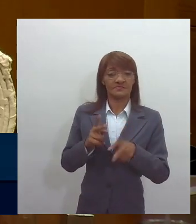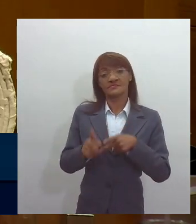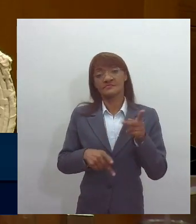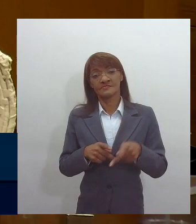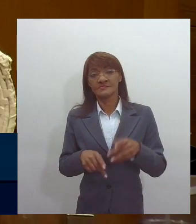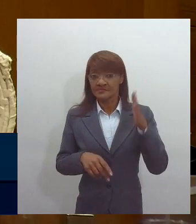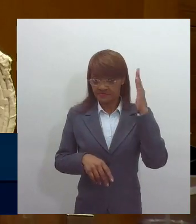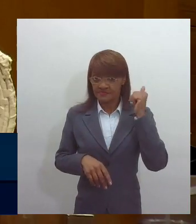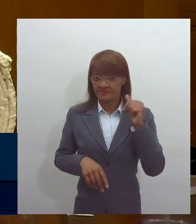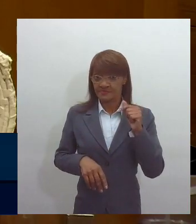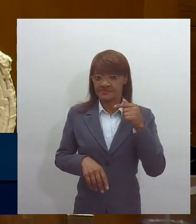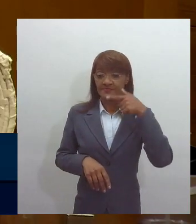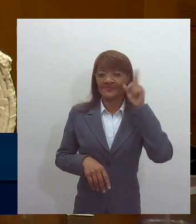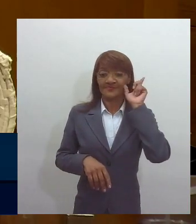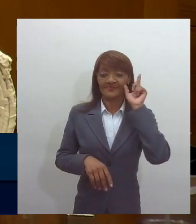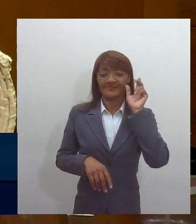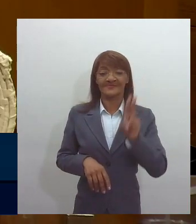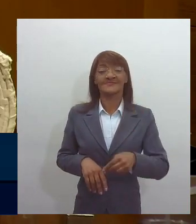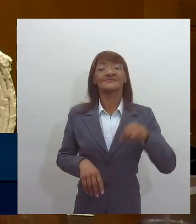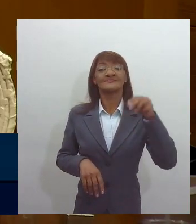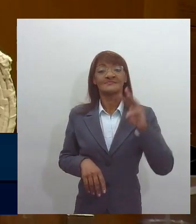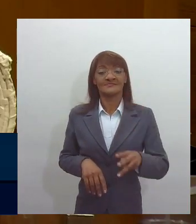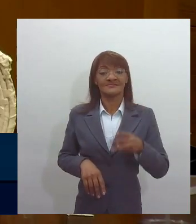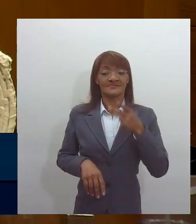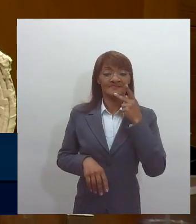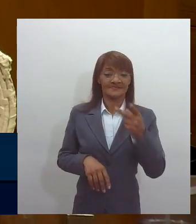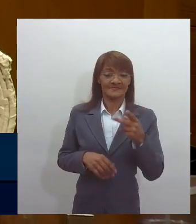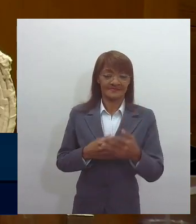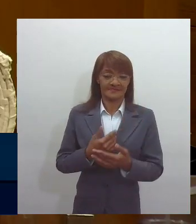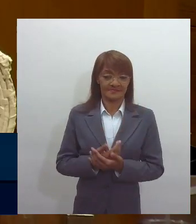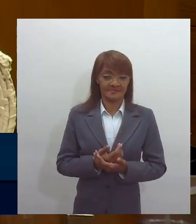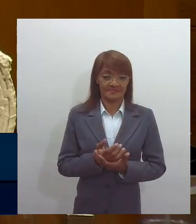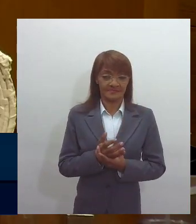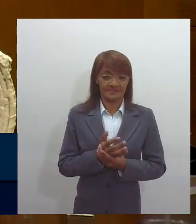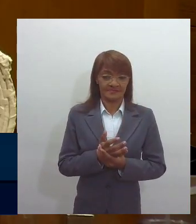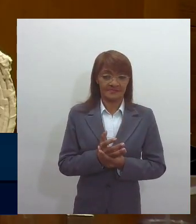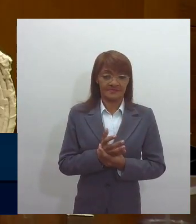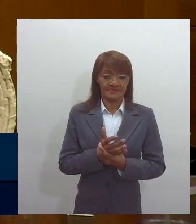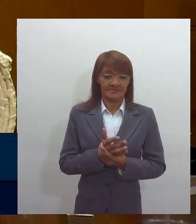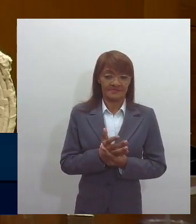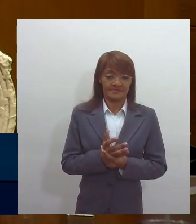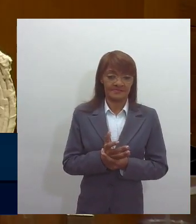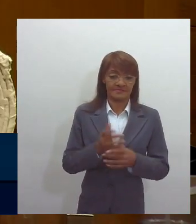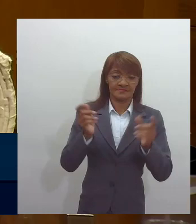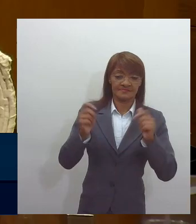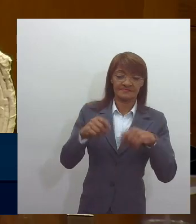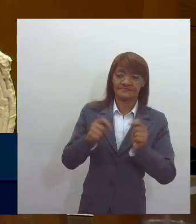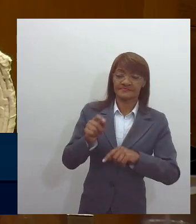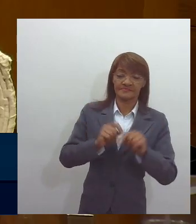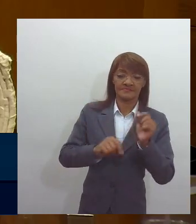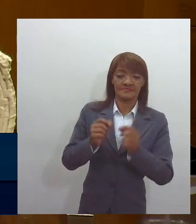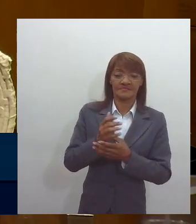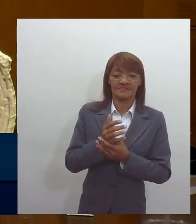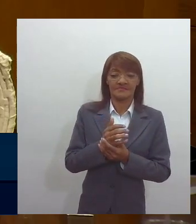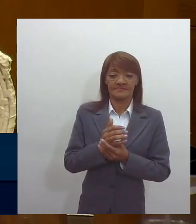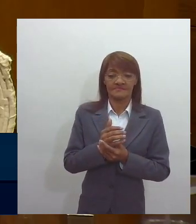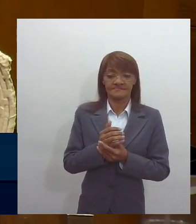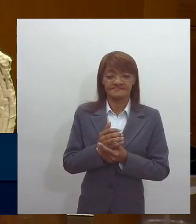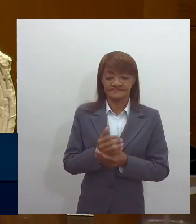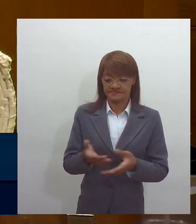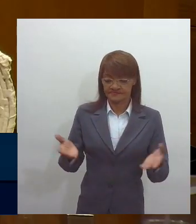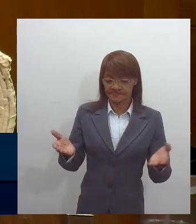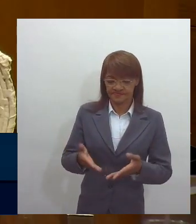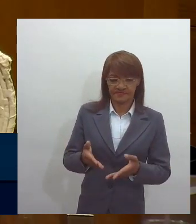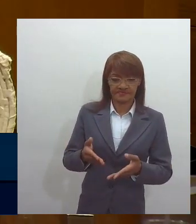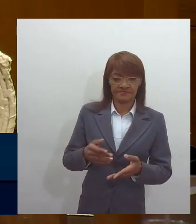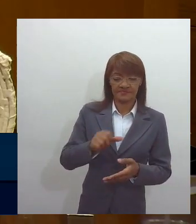me comprometi da gente ver uma ação, ela disse que esse semestre está muito difícil de viajar por causa, né,